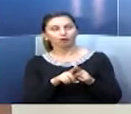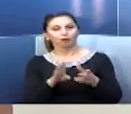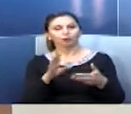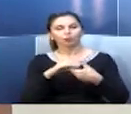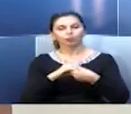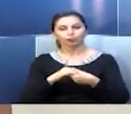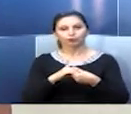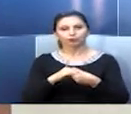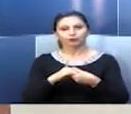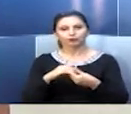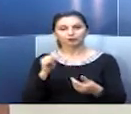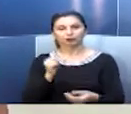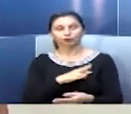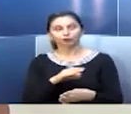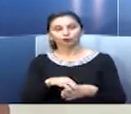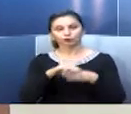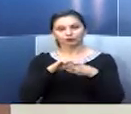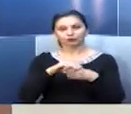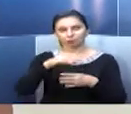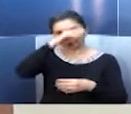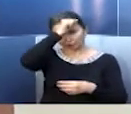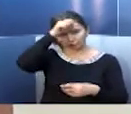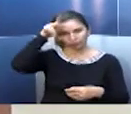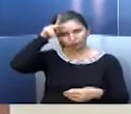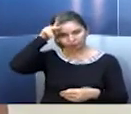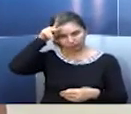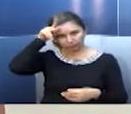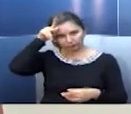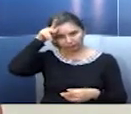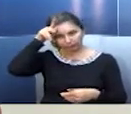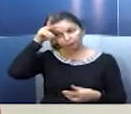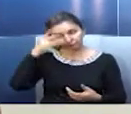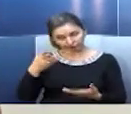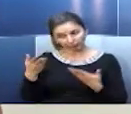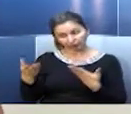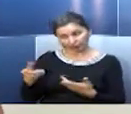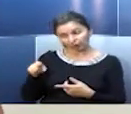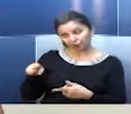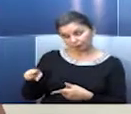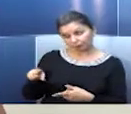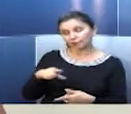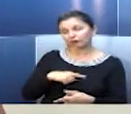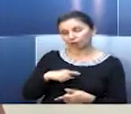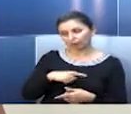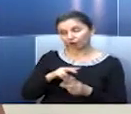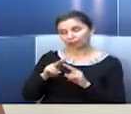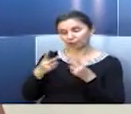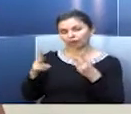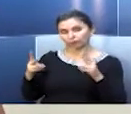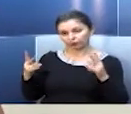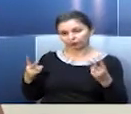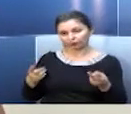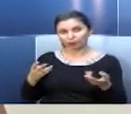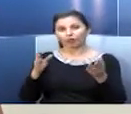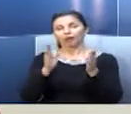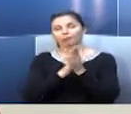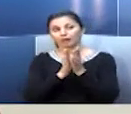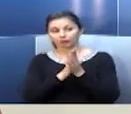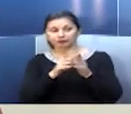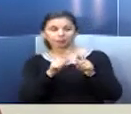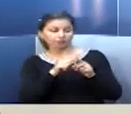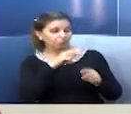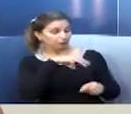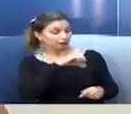o novo líder do prefeito, que você tenha sucesso nessa empreitada, parabenizar também o Milton